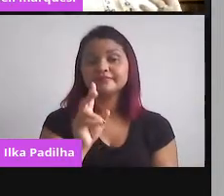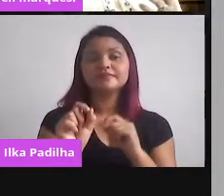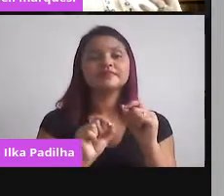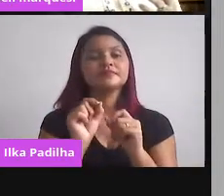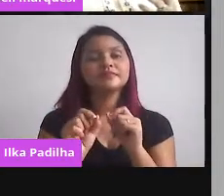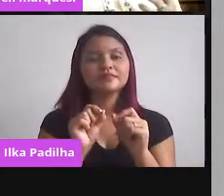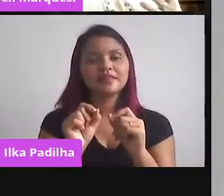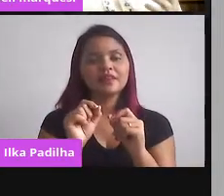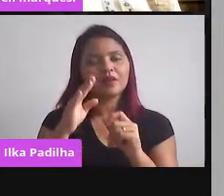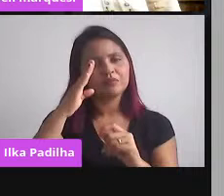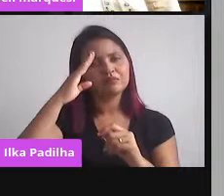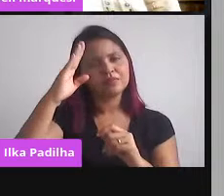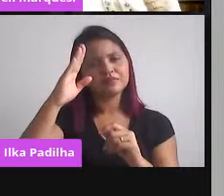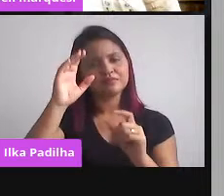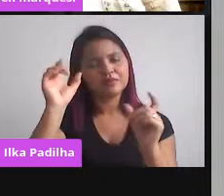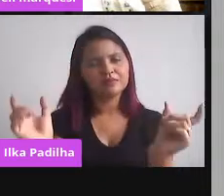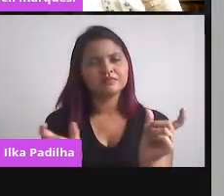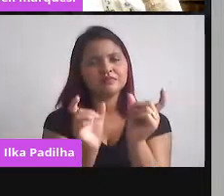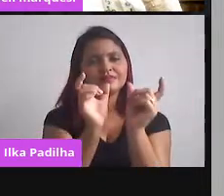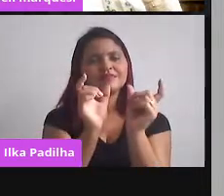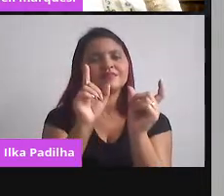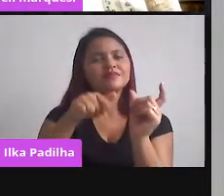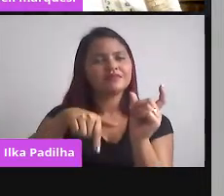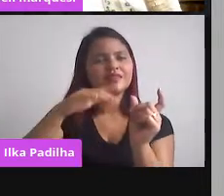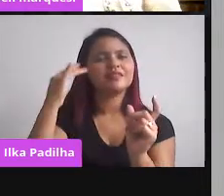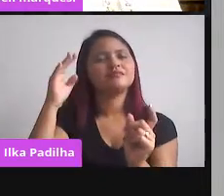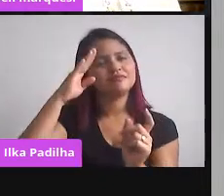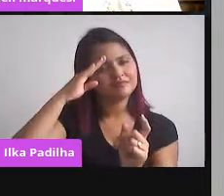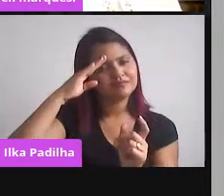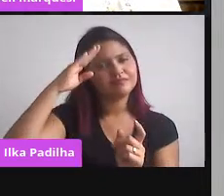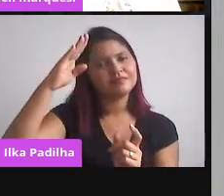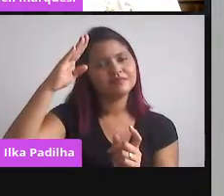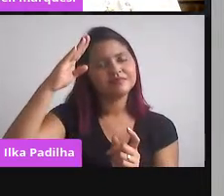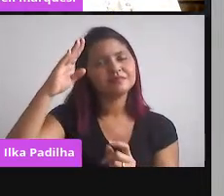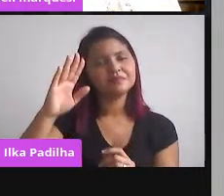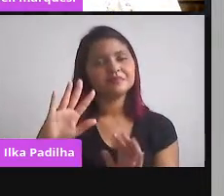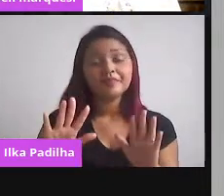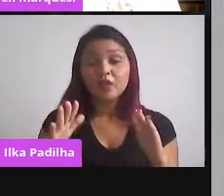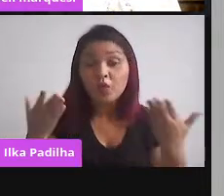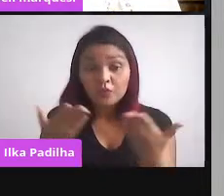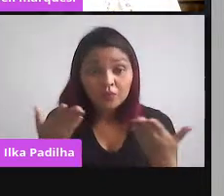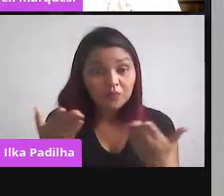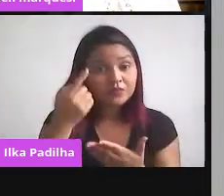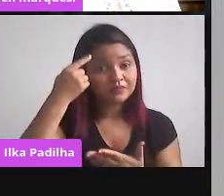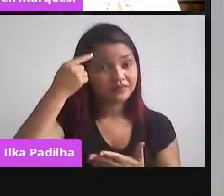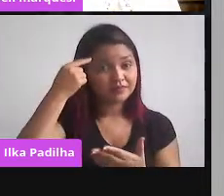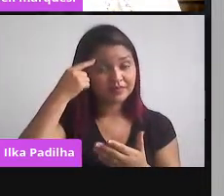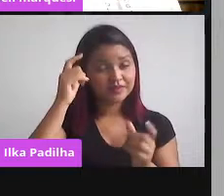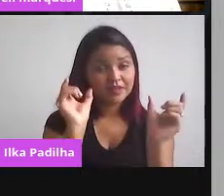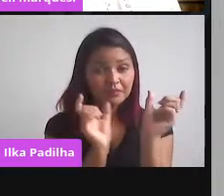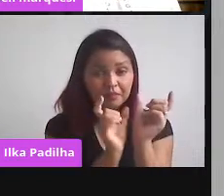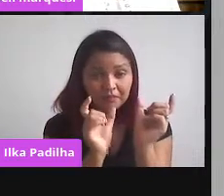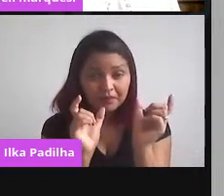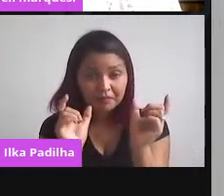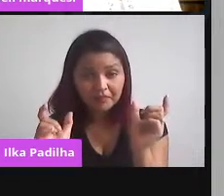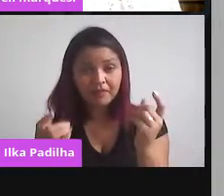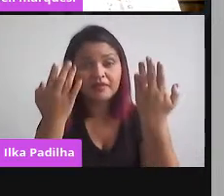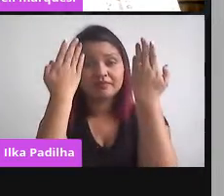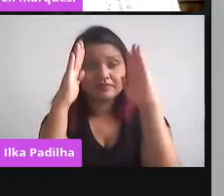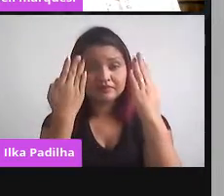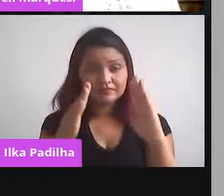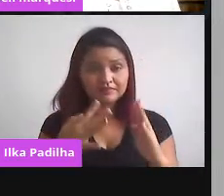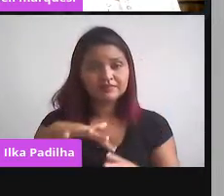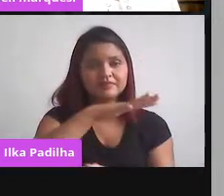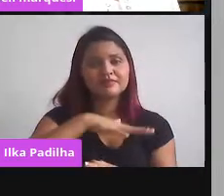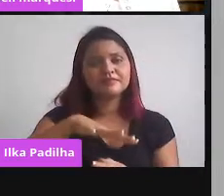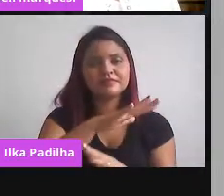elemento linguístico foi fundamental. Então, hoje, quando pensamos em categorias de análise dentro de uma visão da linguística